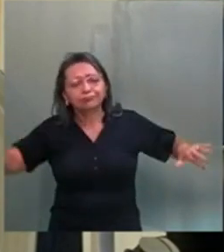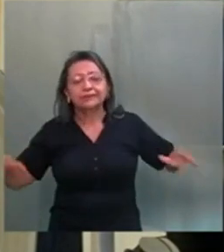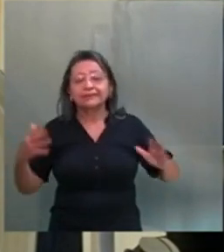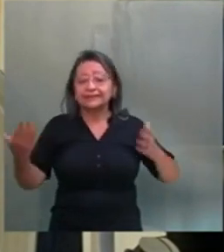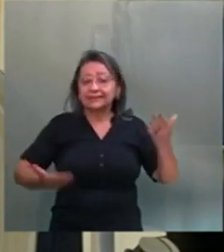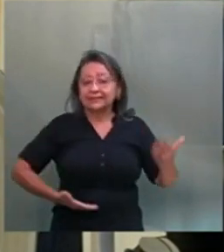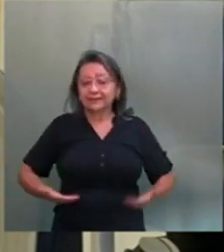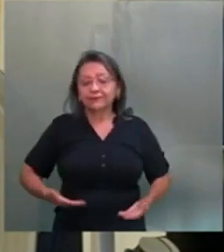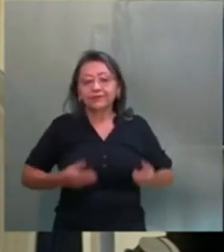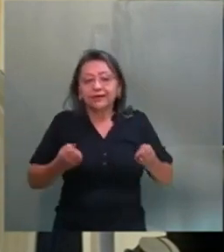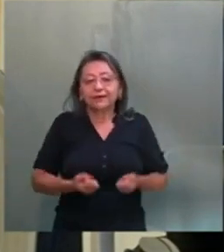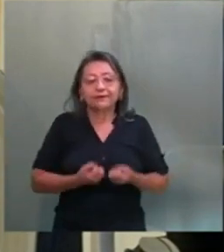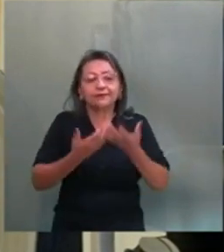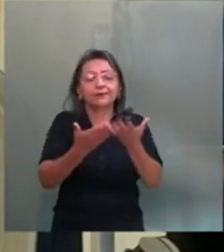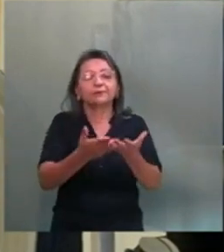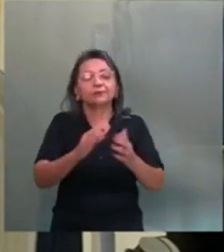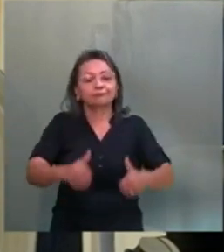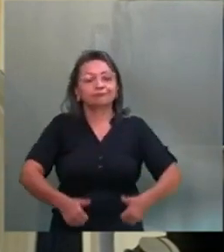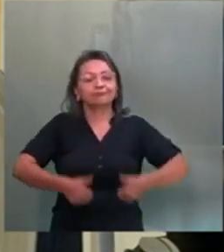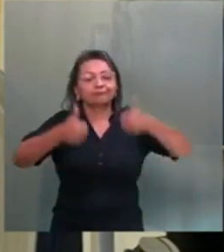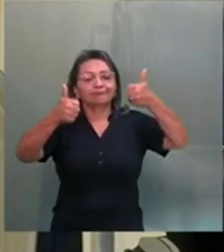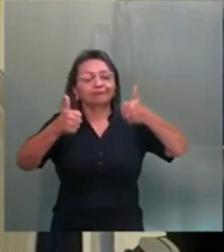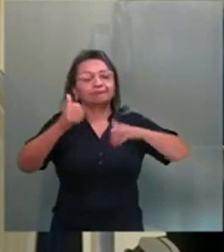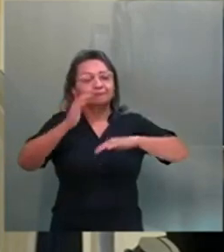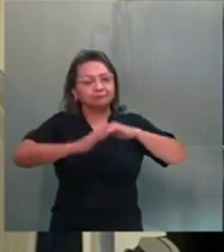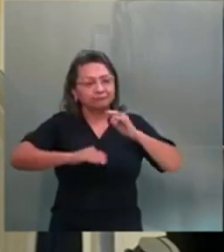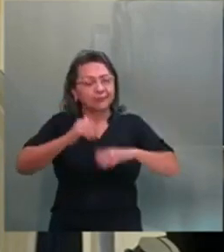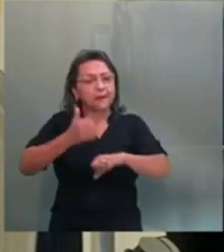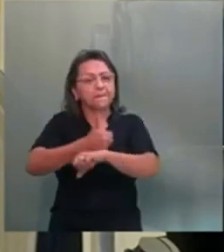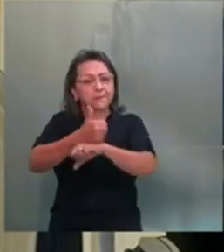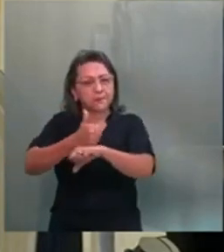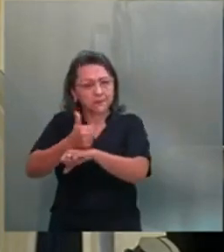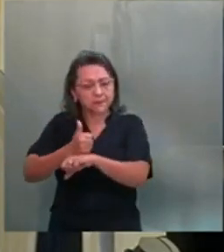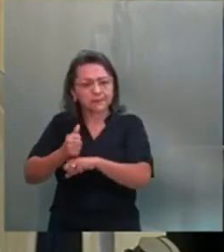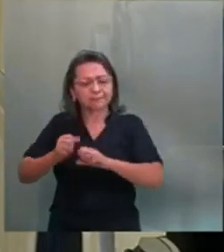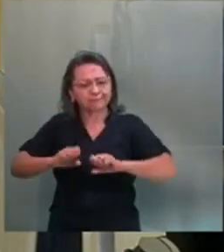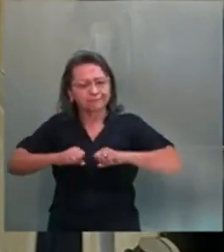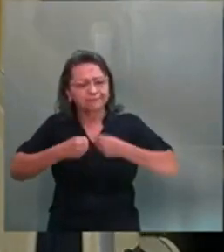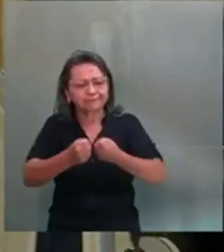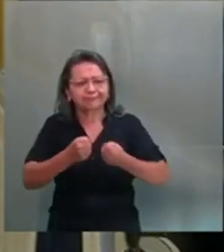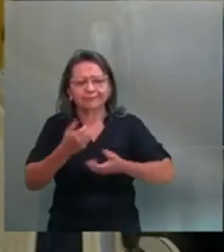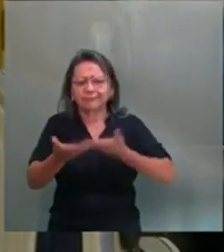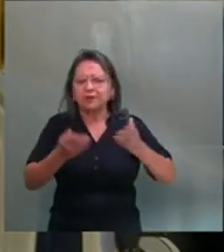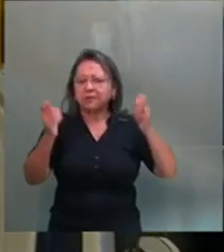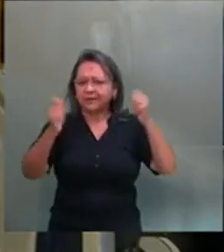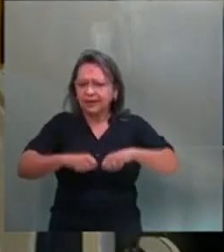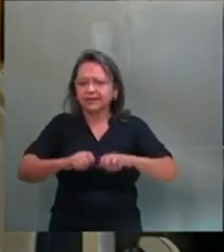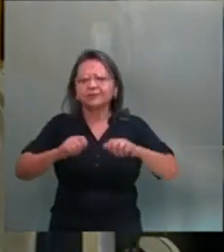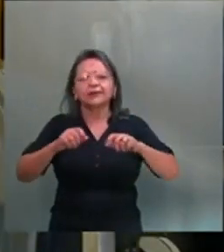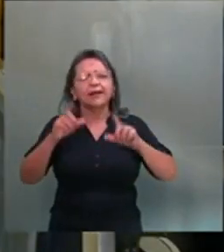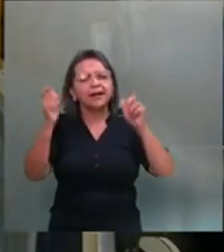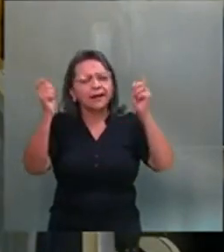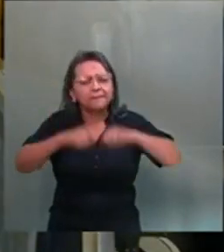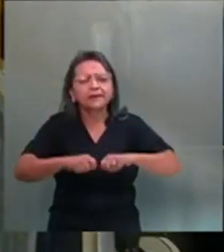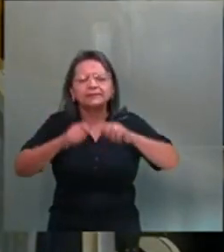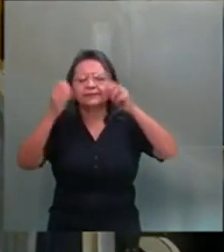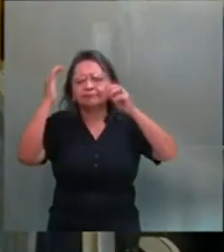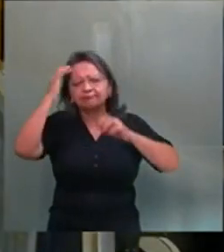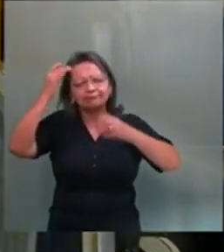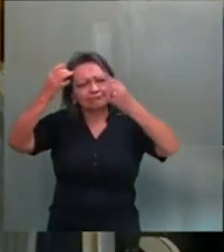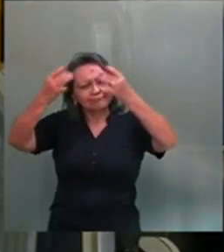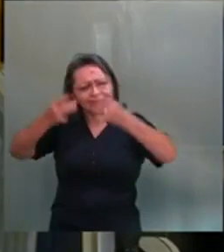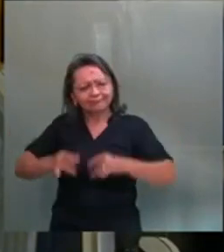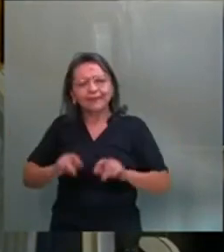elas prestaram com seu excelente quadro de profissionais dedicados, competentes e eficientes, capazes de discernir